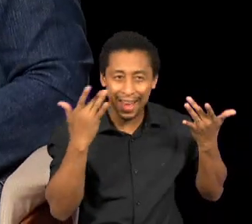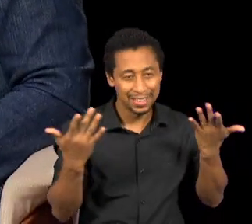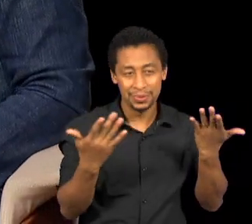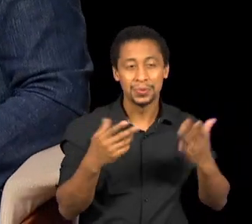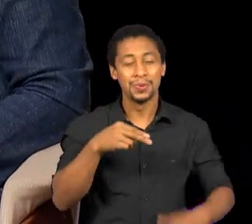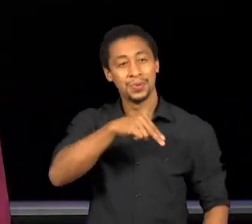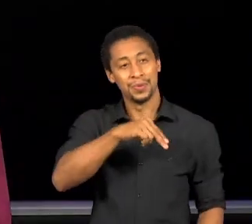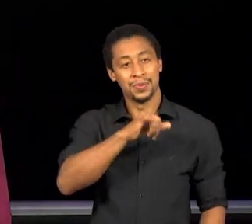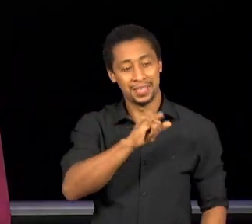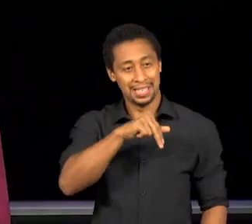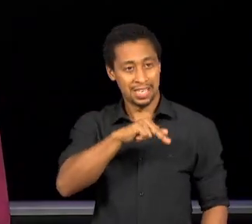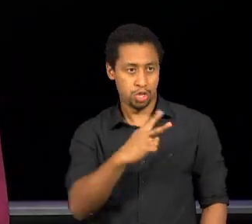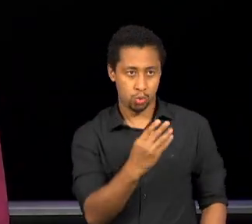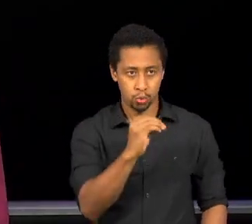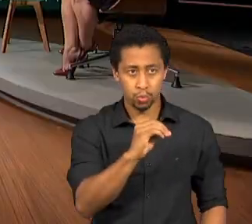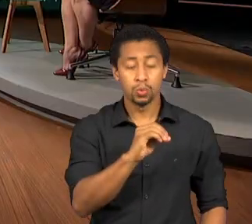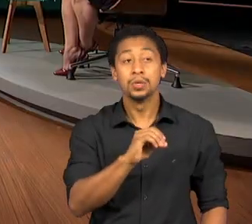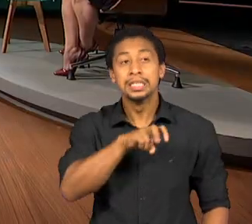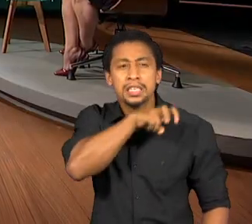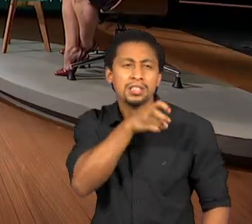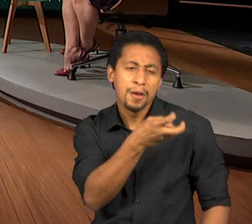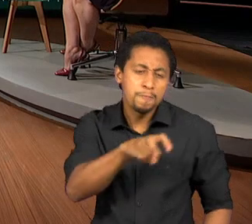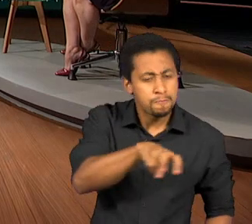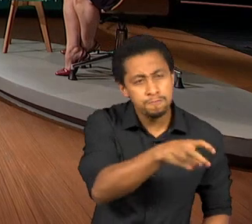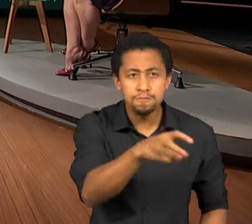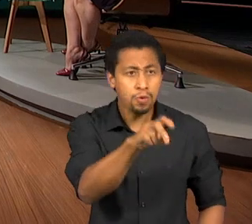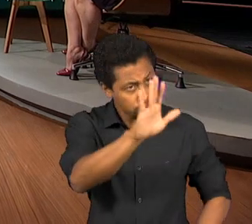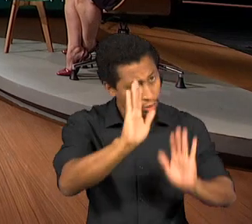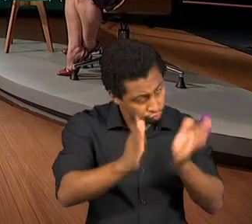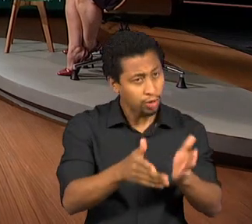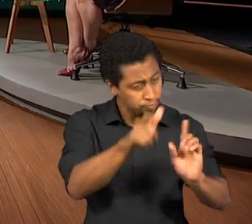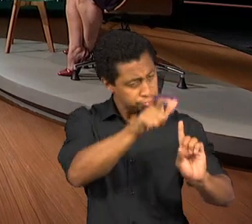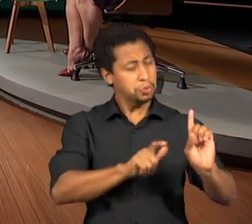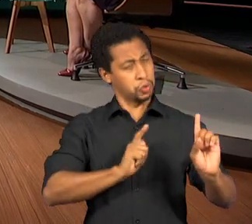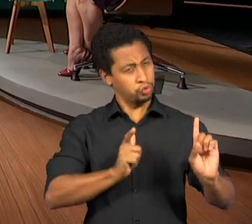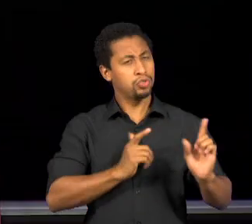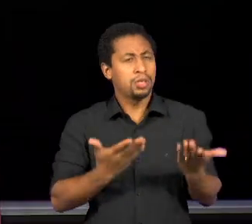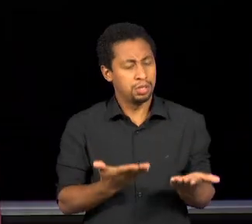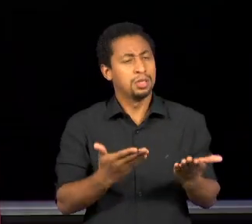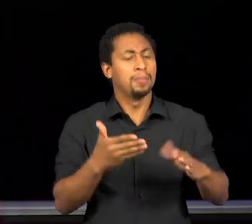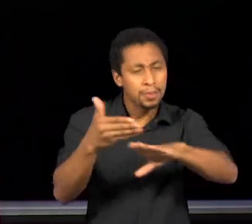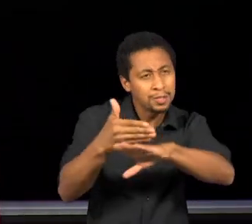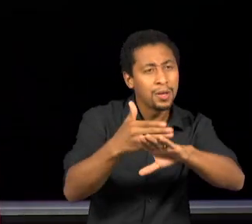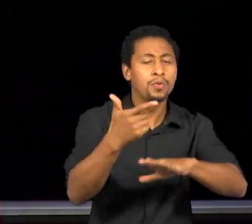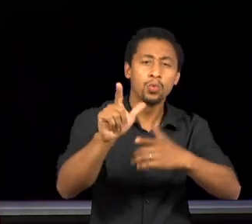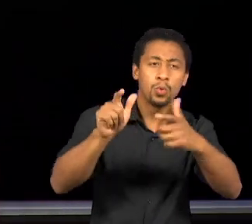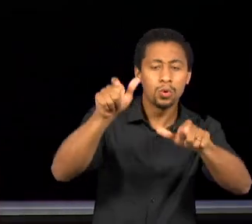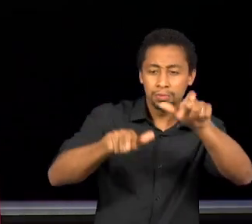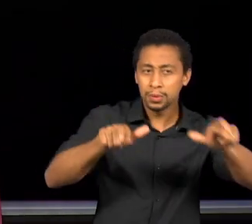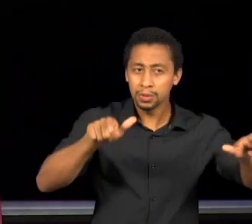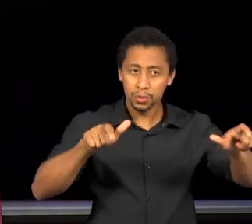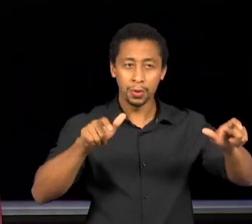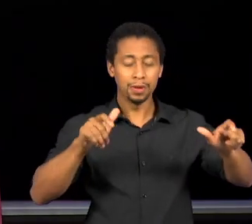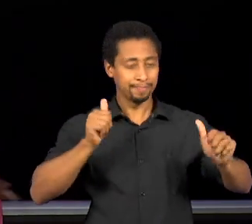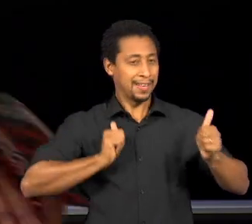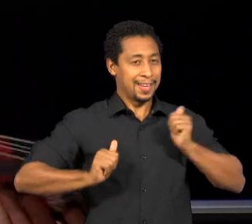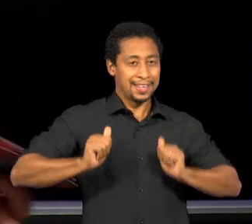Marinalva e contracenava com gente do calibre da Cleide Diáconis, da Beatriz Segal, do Otton Bastos. Como é que